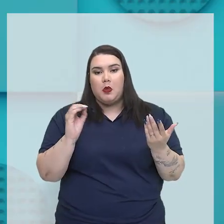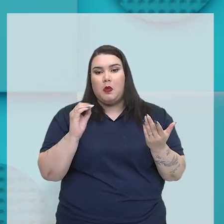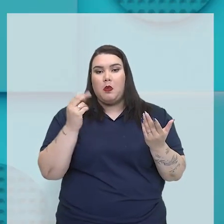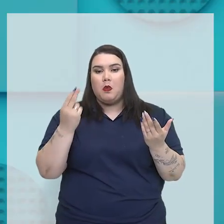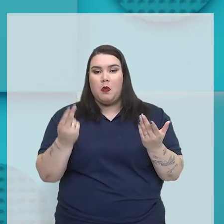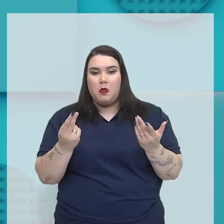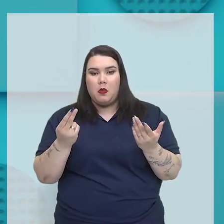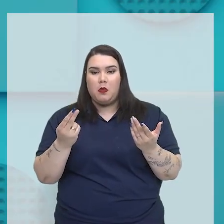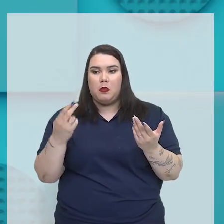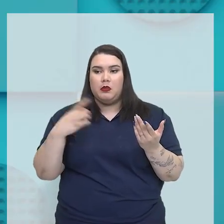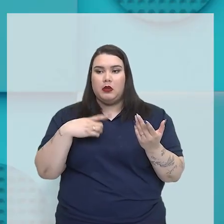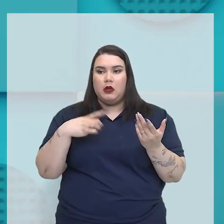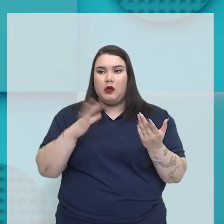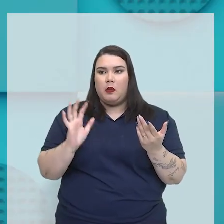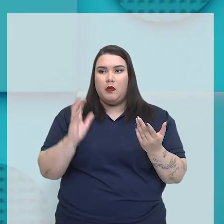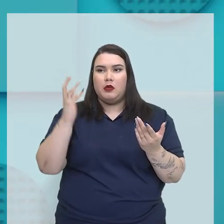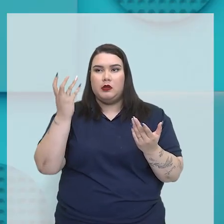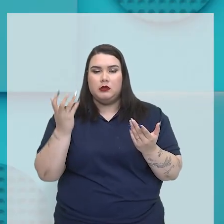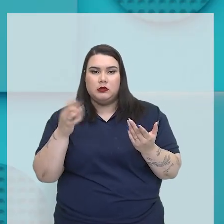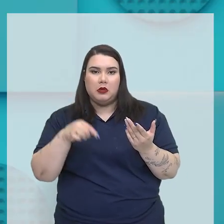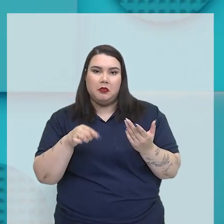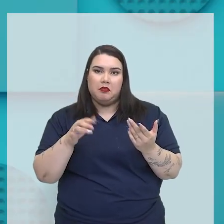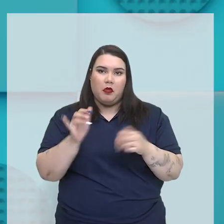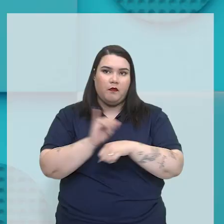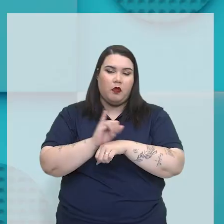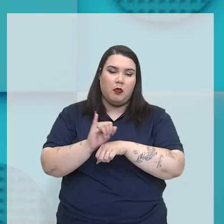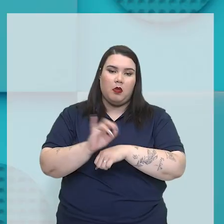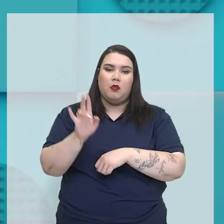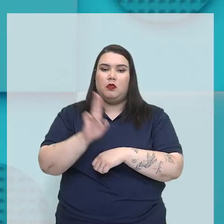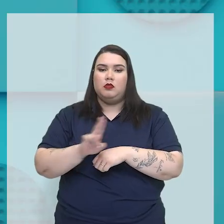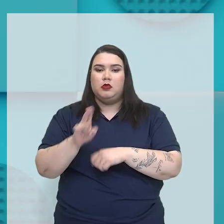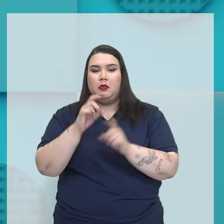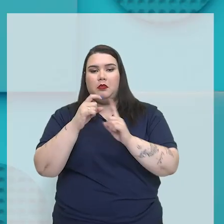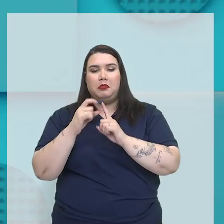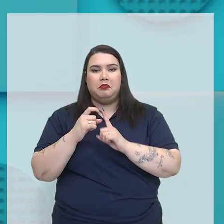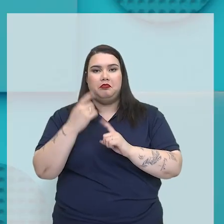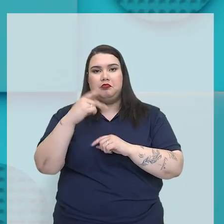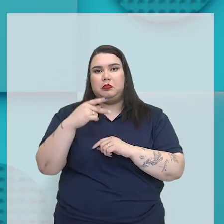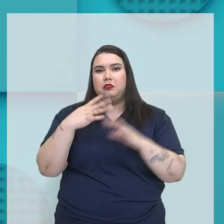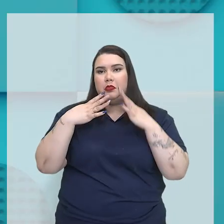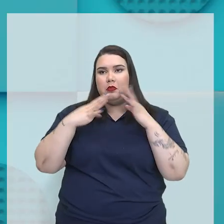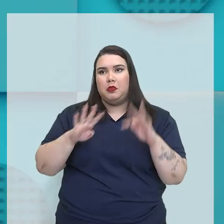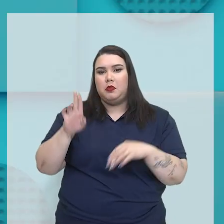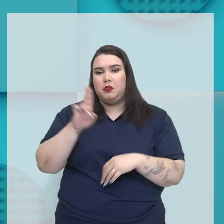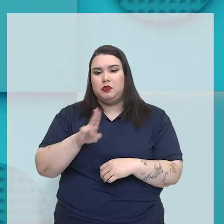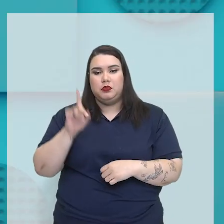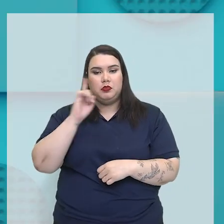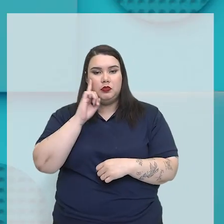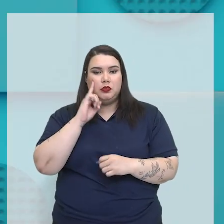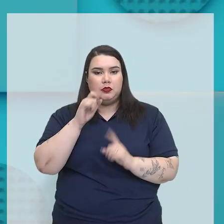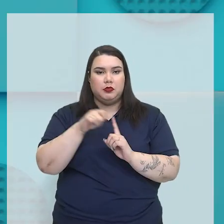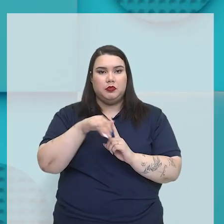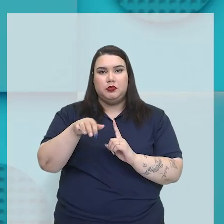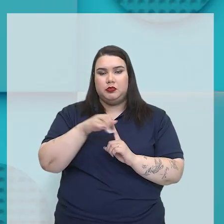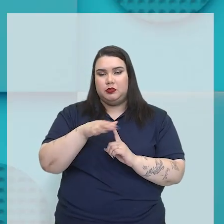que você esteja em uma situação mais informal, você vai utilizar palavras do seu dia a dia, do cotidiano.